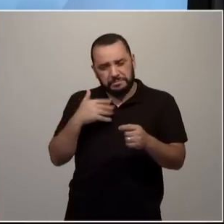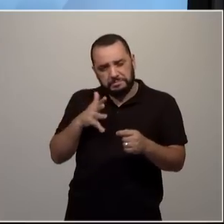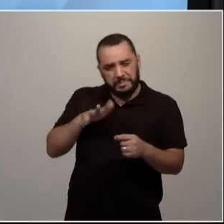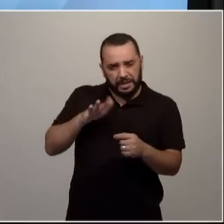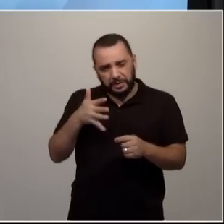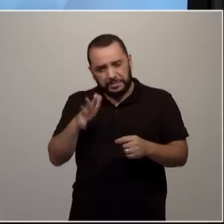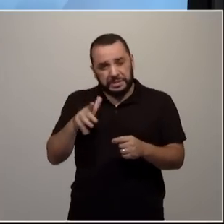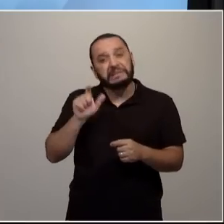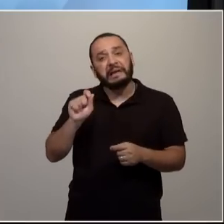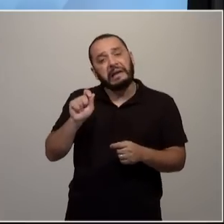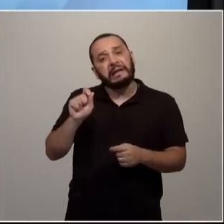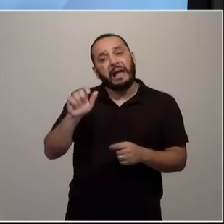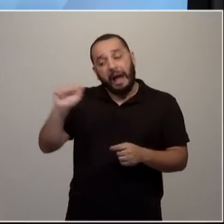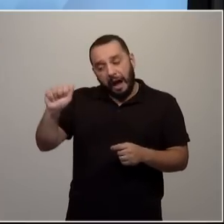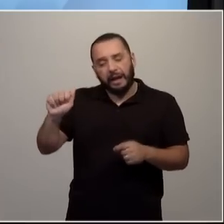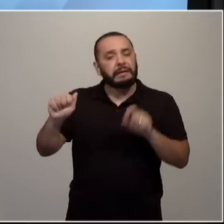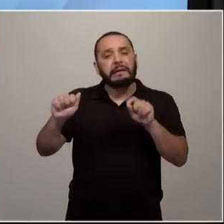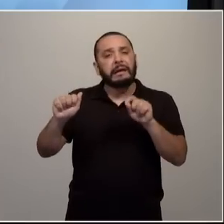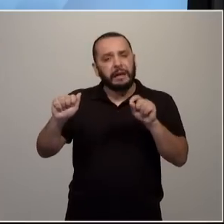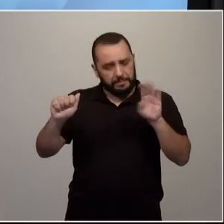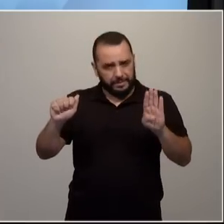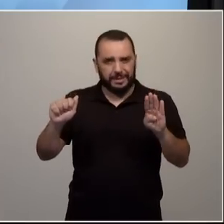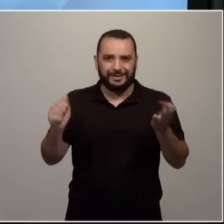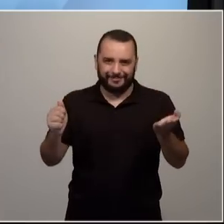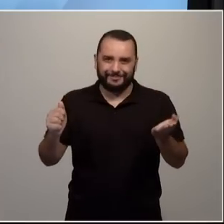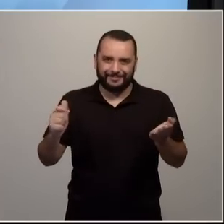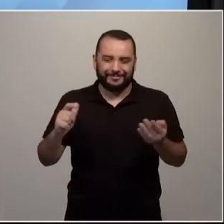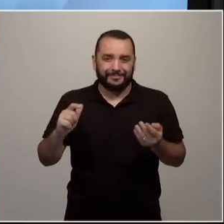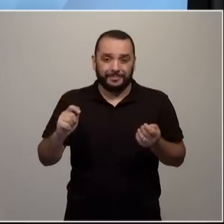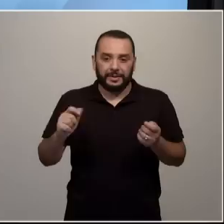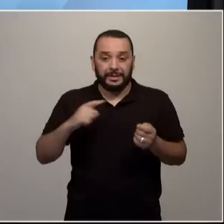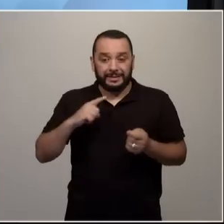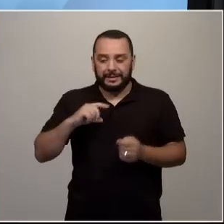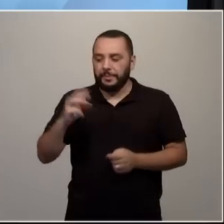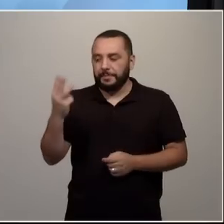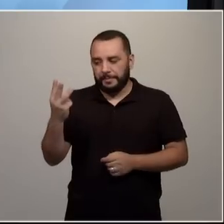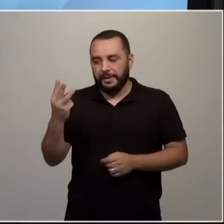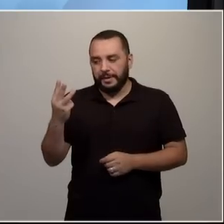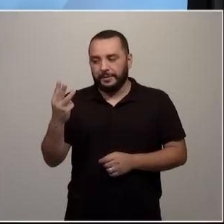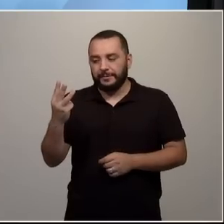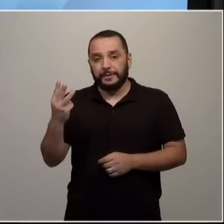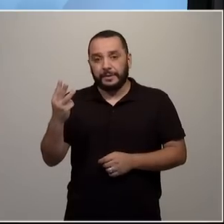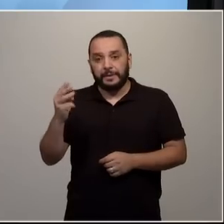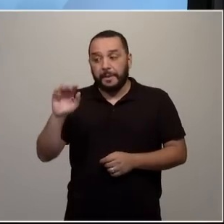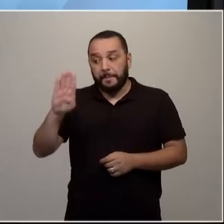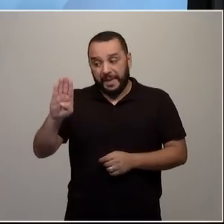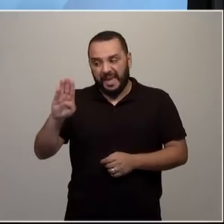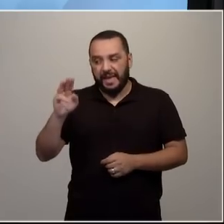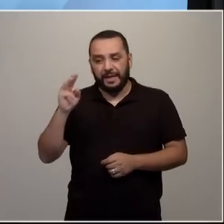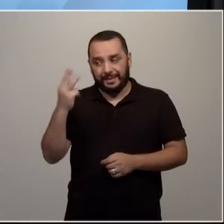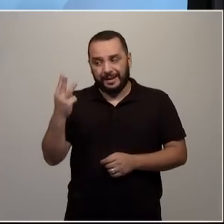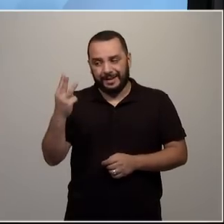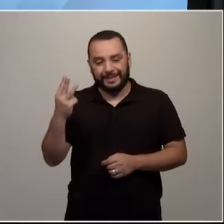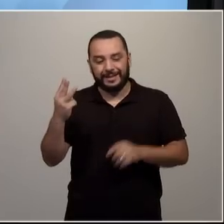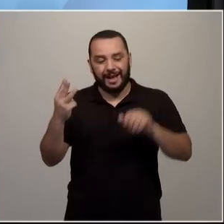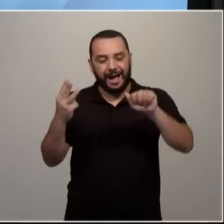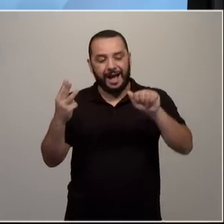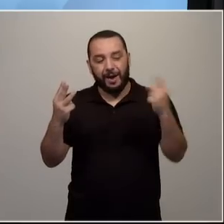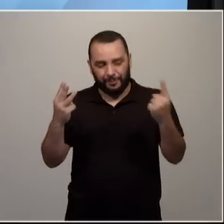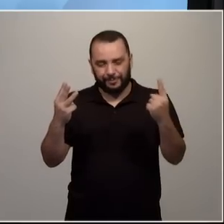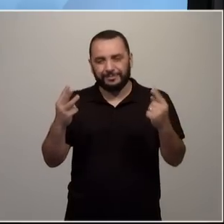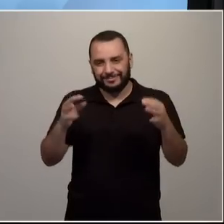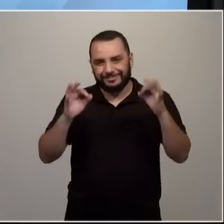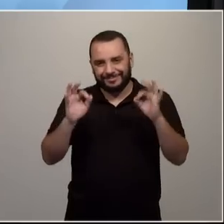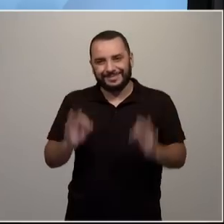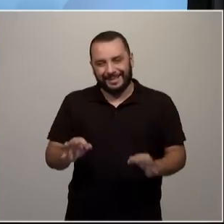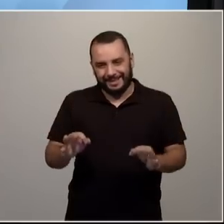Então, por exemplo, nesse caso, eu poderia ter várias combinações, né, de valores. Se o B for 3 e A for 1, dá certo. Se o A for 7 e o